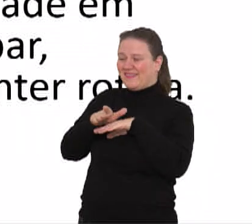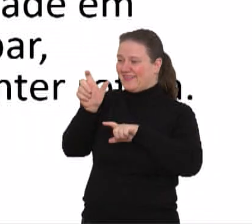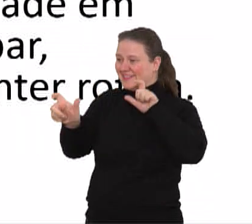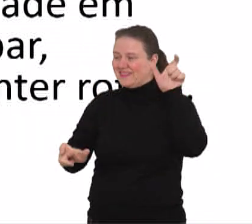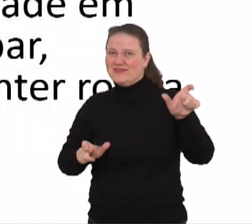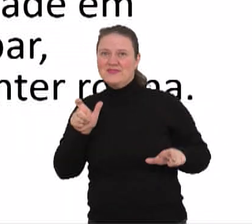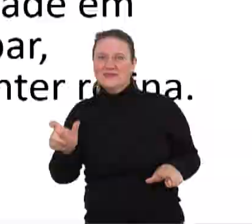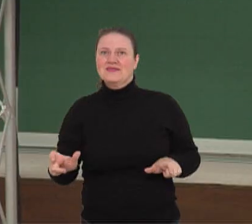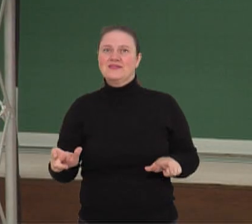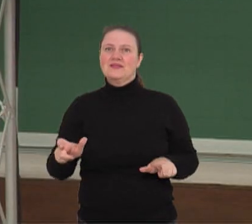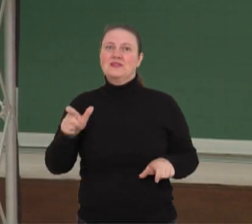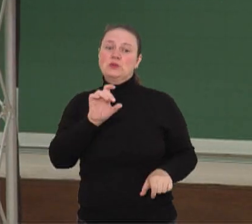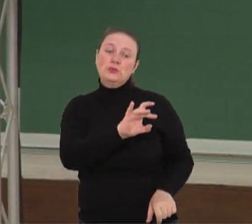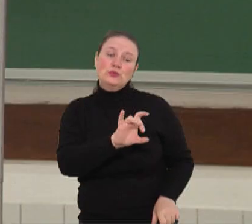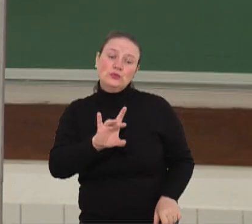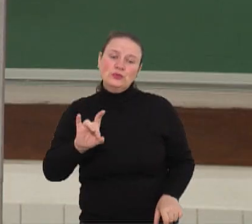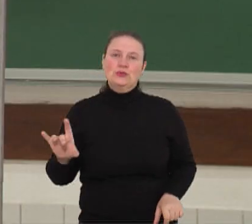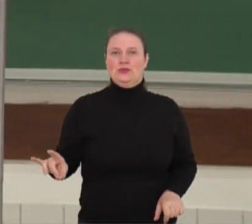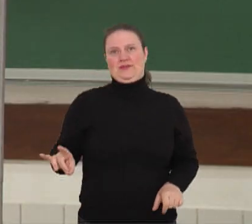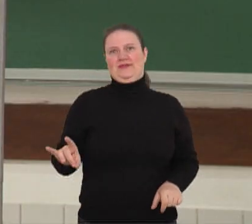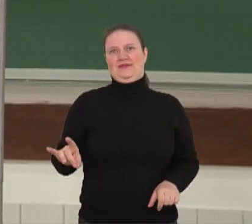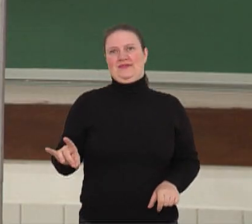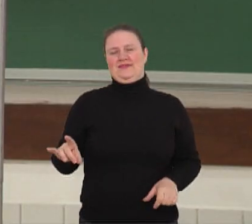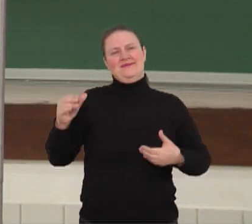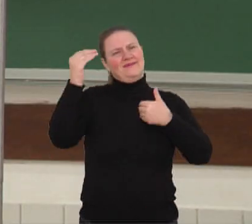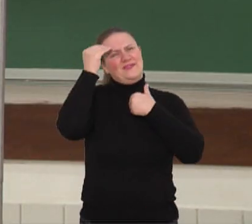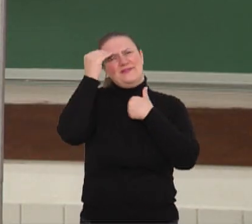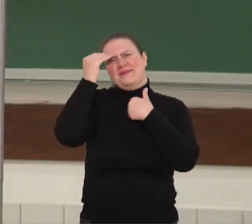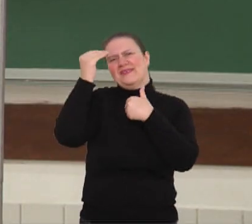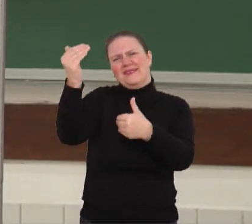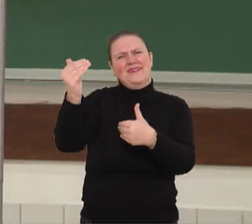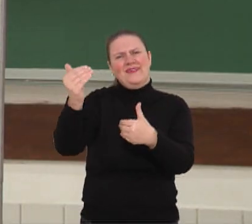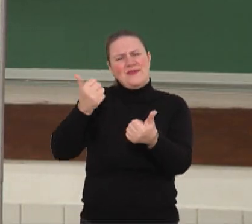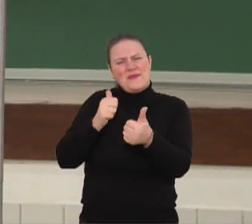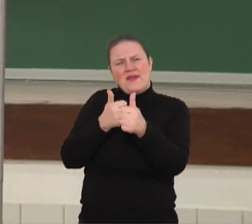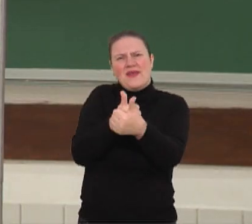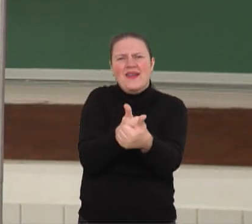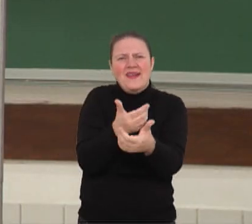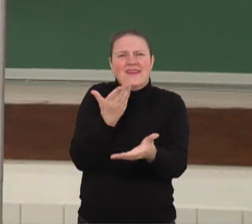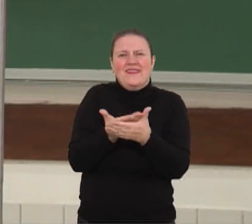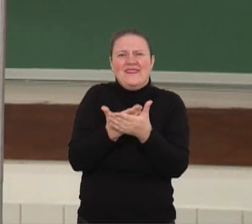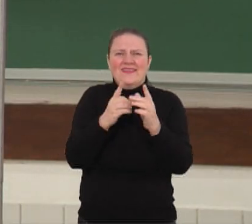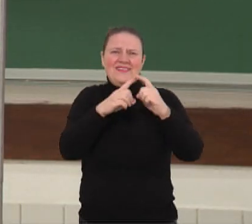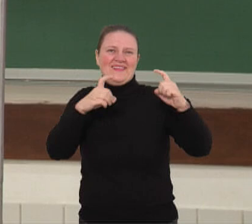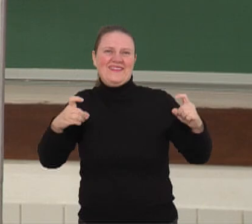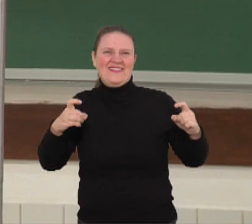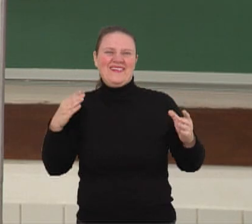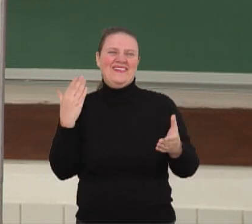Mantenha uma rotina. Obrigado por acompanhar as aulas de ciências e até a próxima.